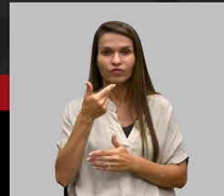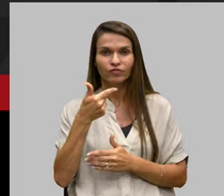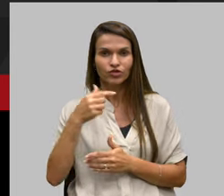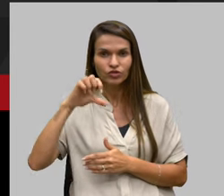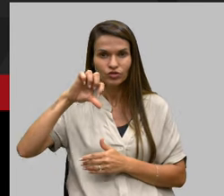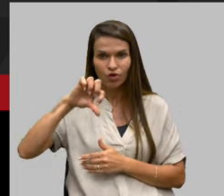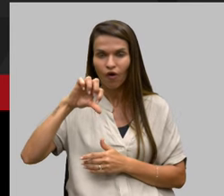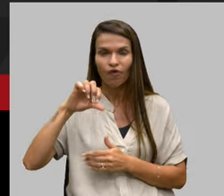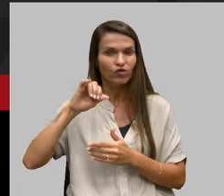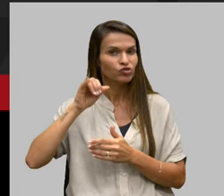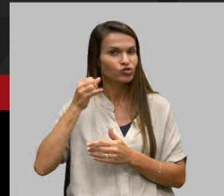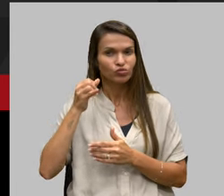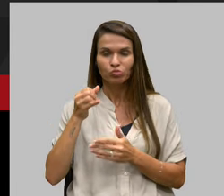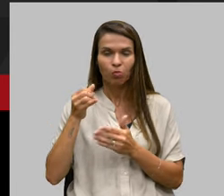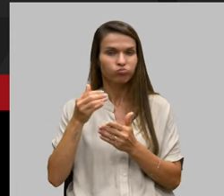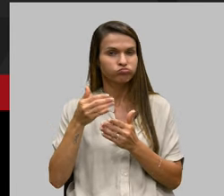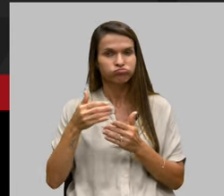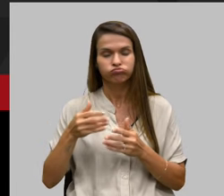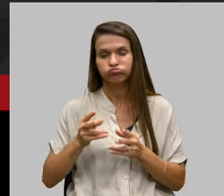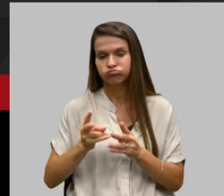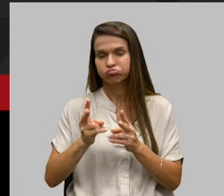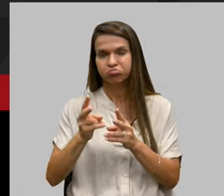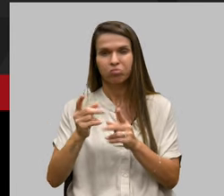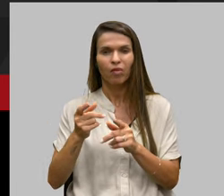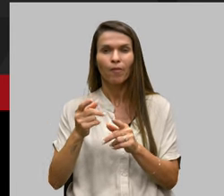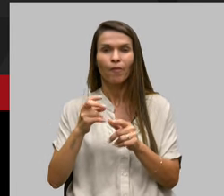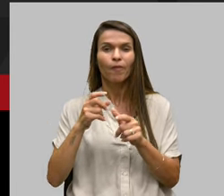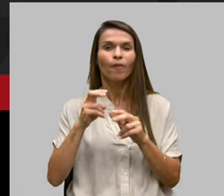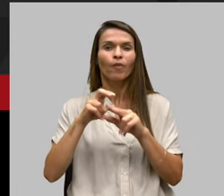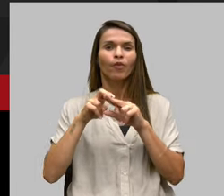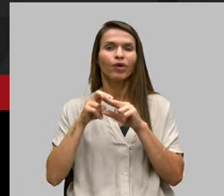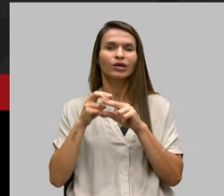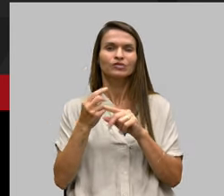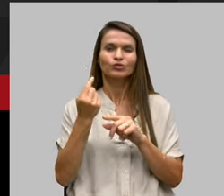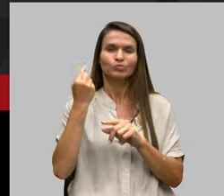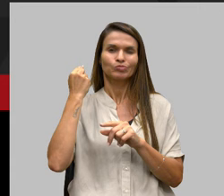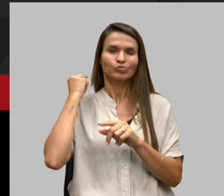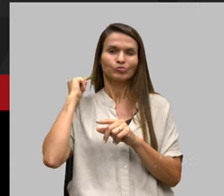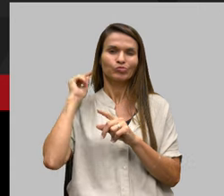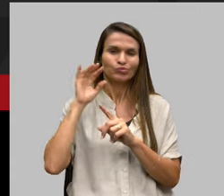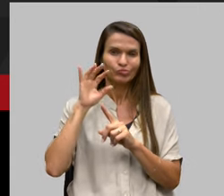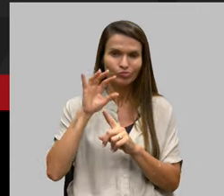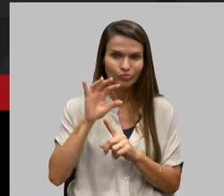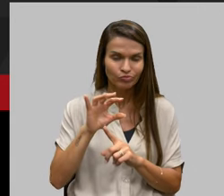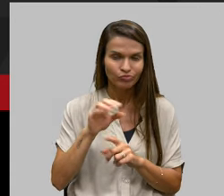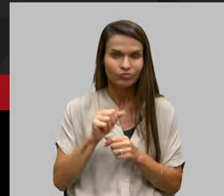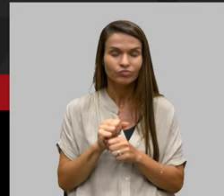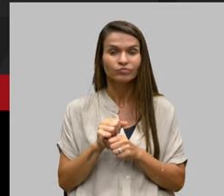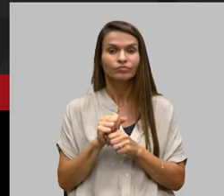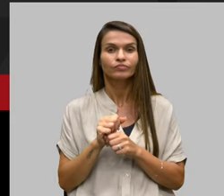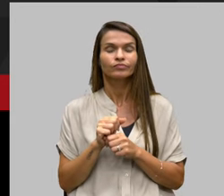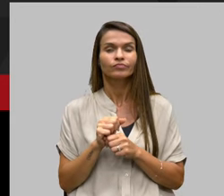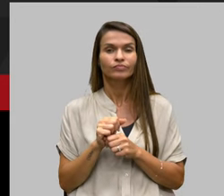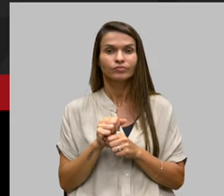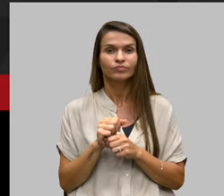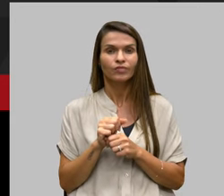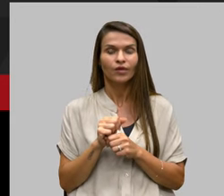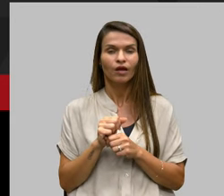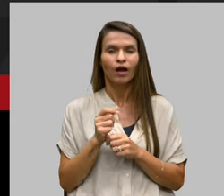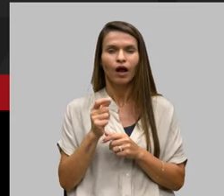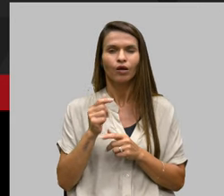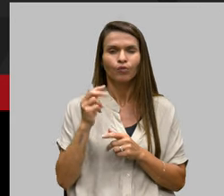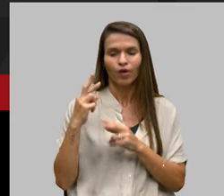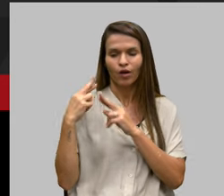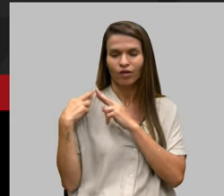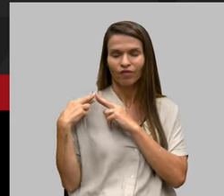juros a partir dali para compensar o passado começa a se pagar muito mais então o custo para o o ente federativo em